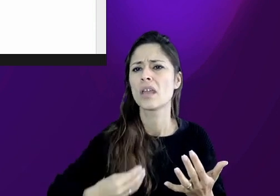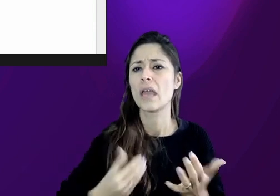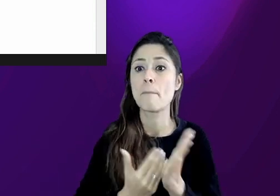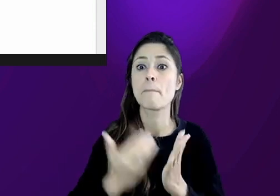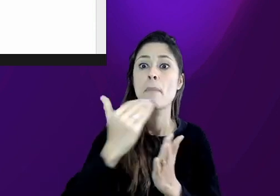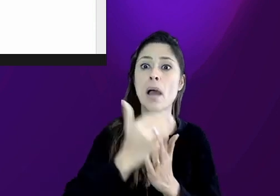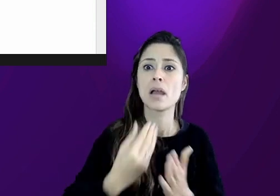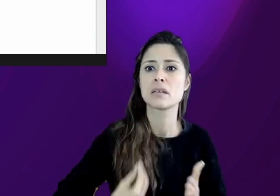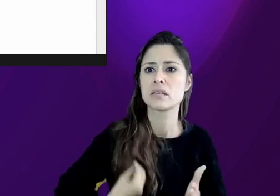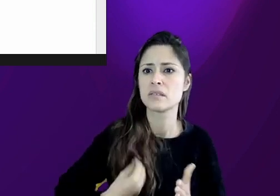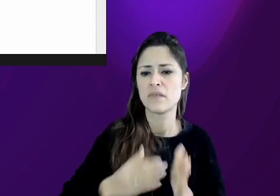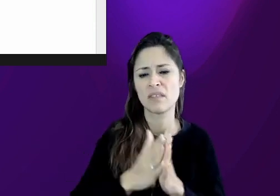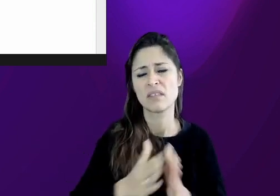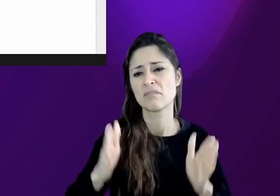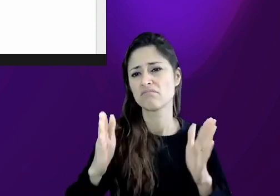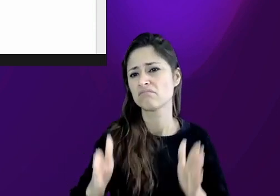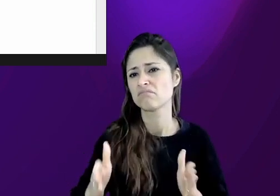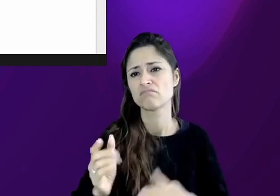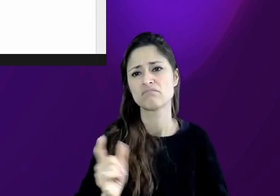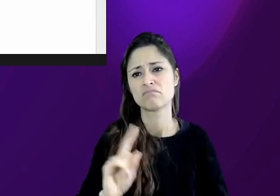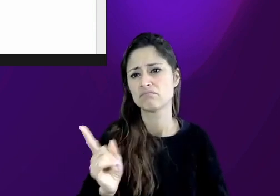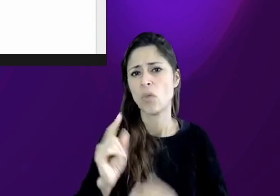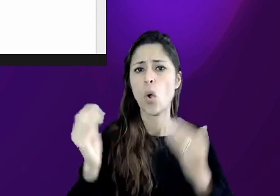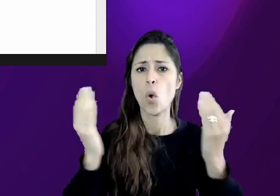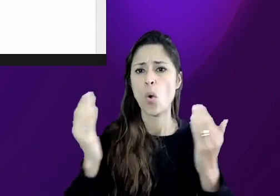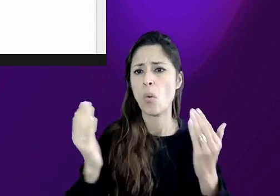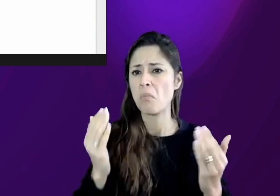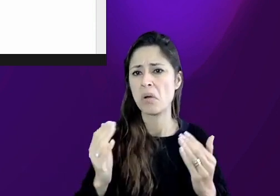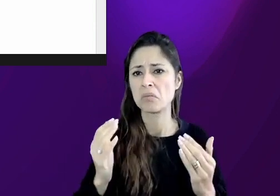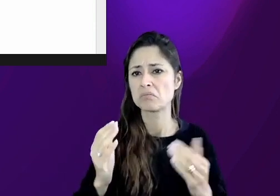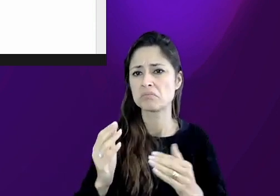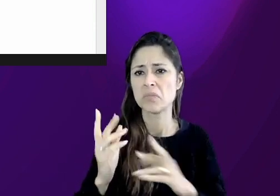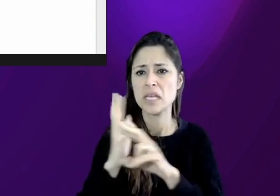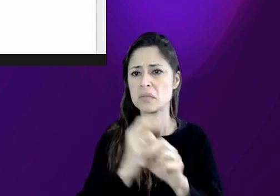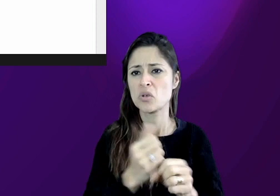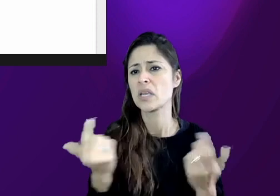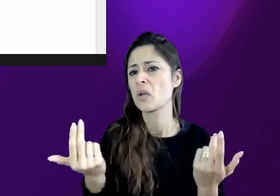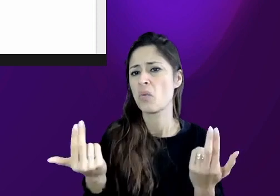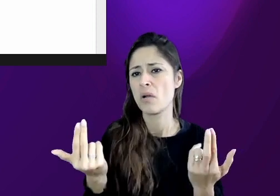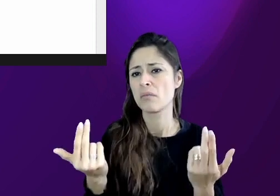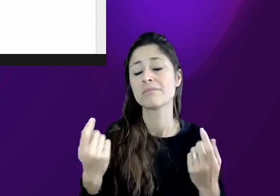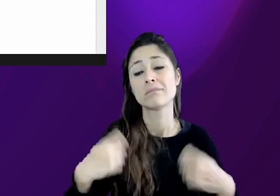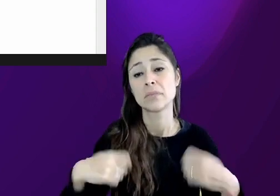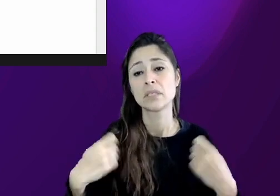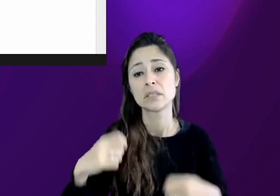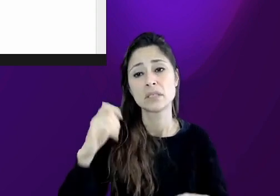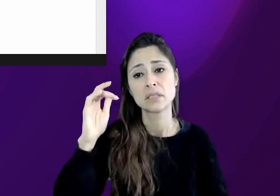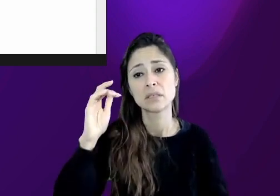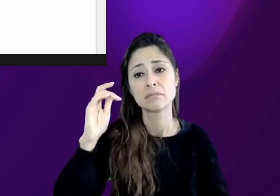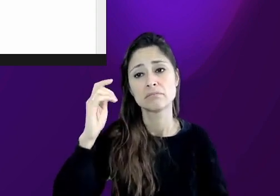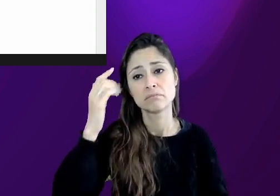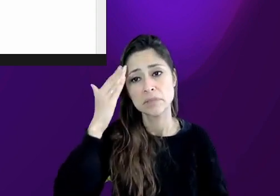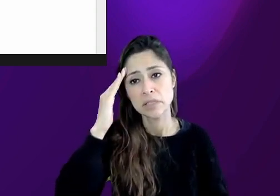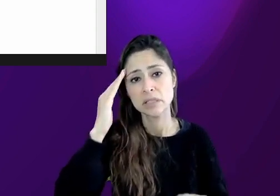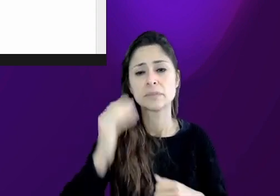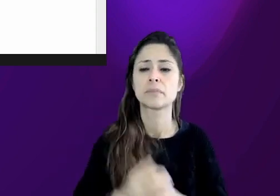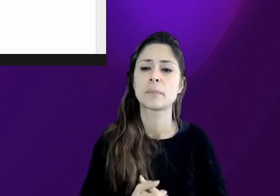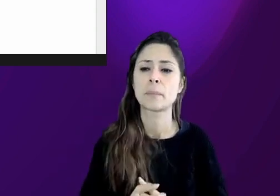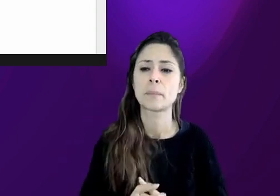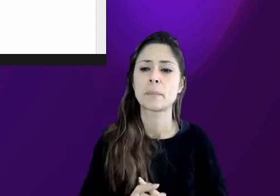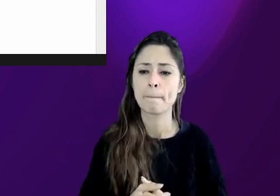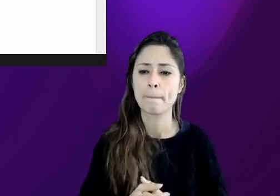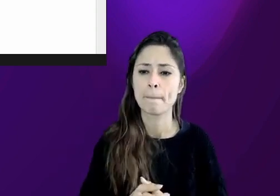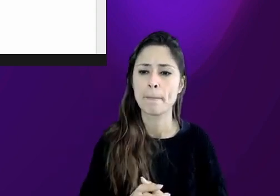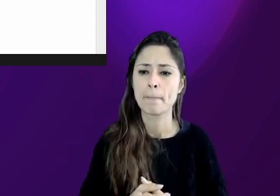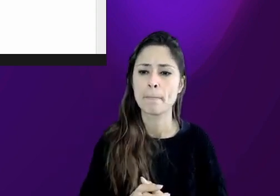faz radioterapia pré-operatória. Então, a gente deve usar isso em casos bem